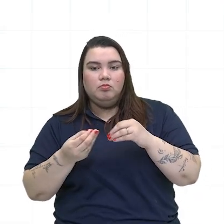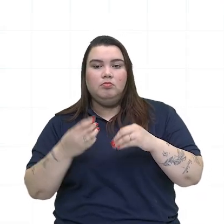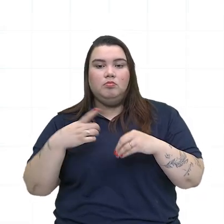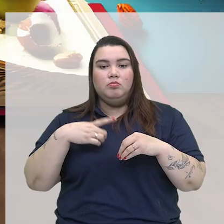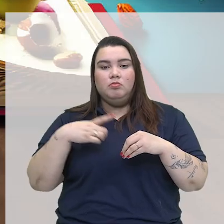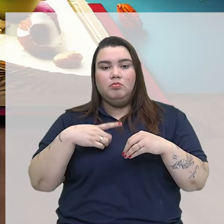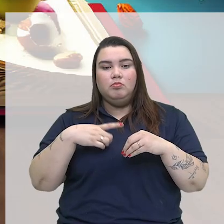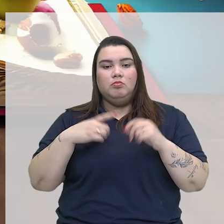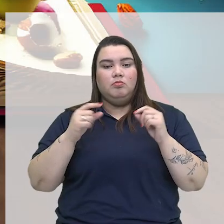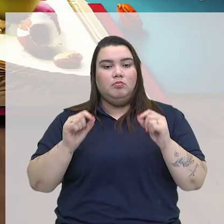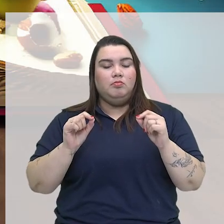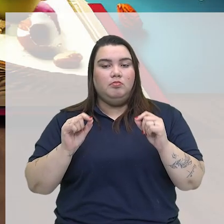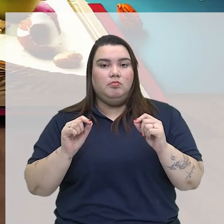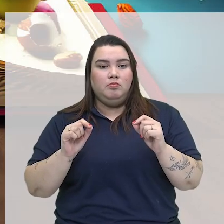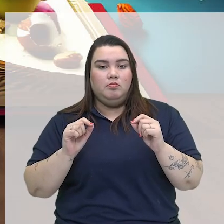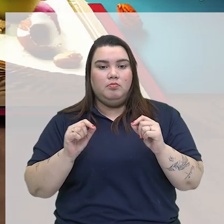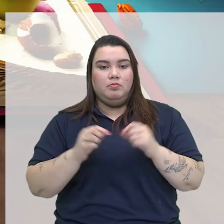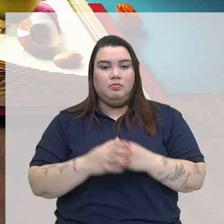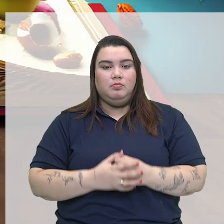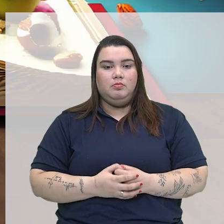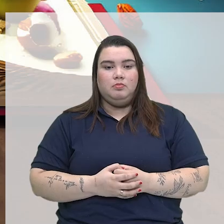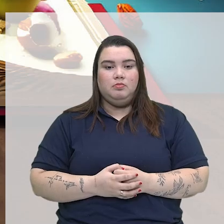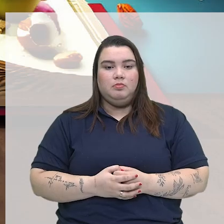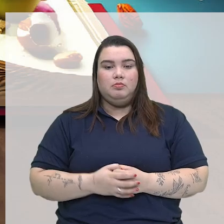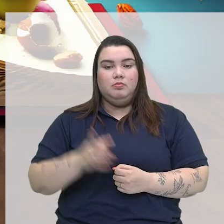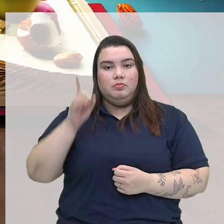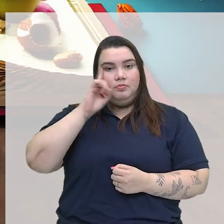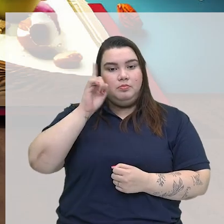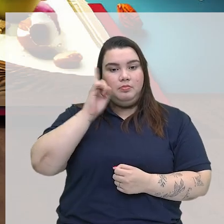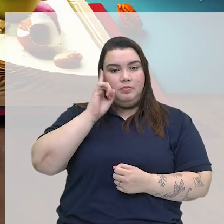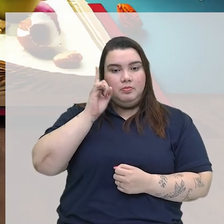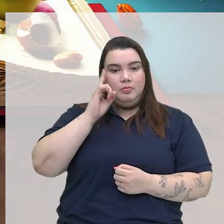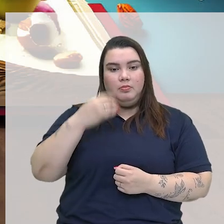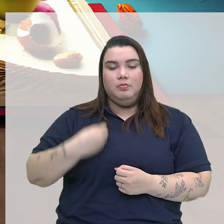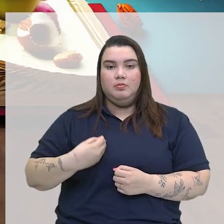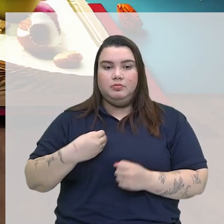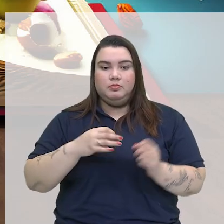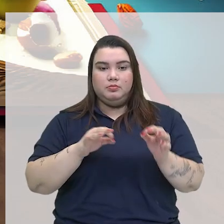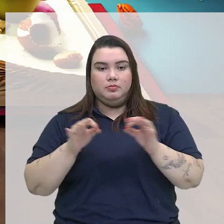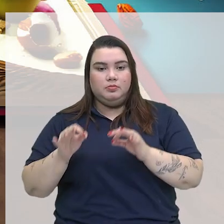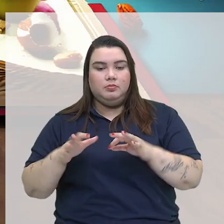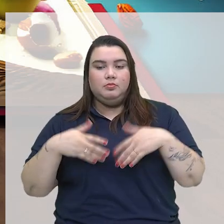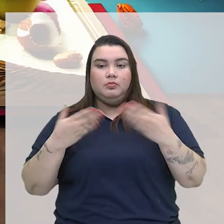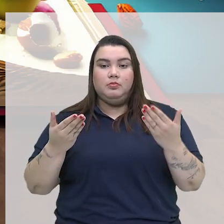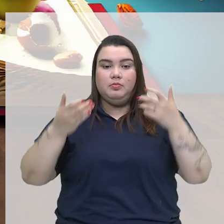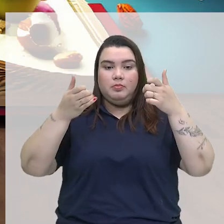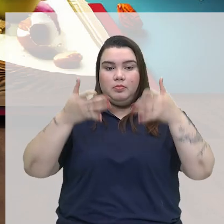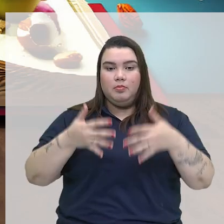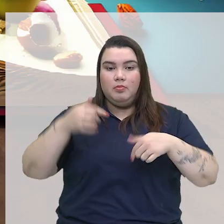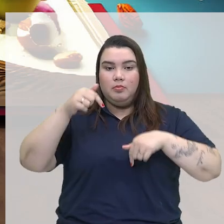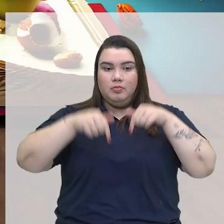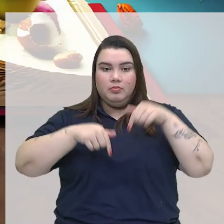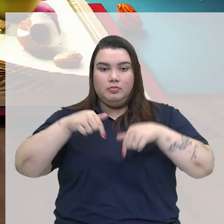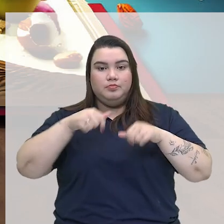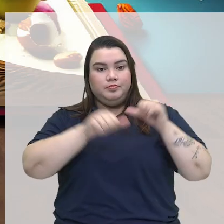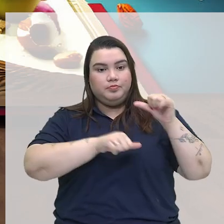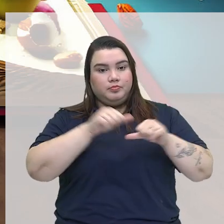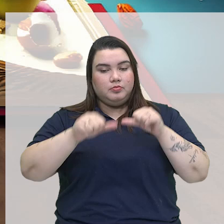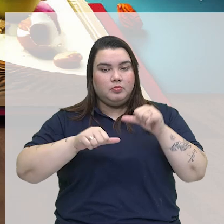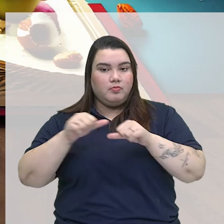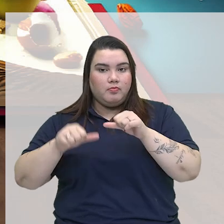aí o nosso cotidiano. Para falar de química, suas